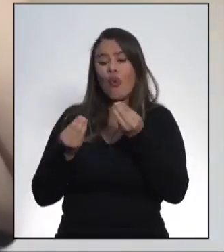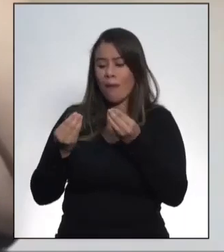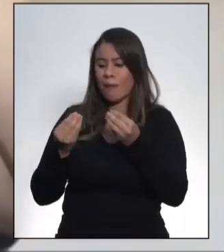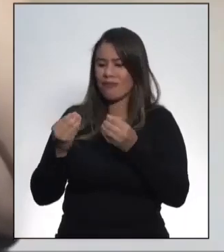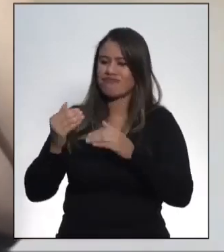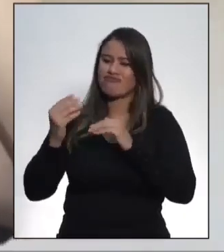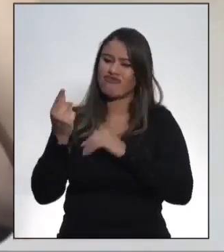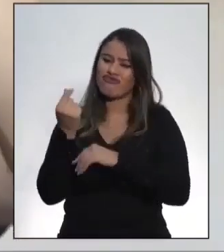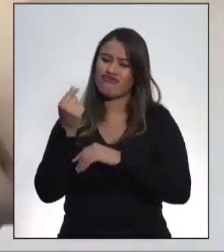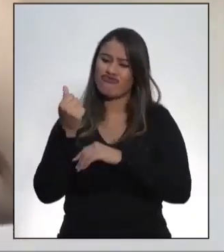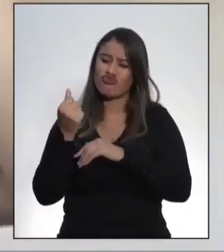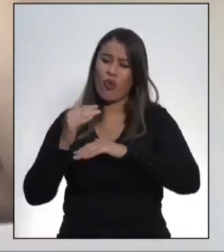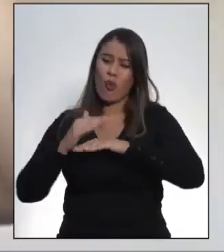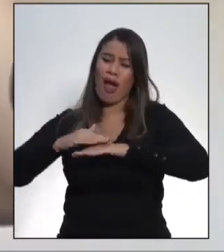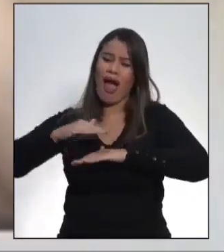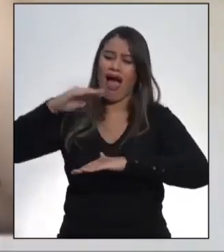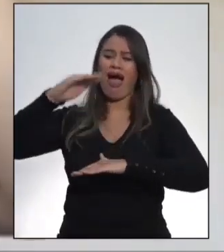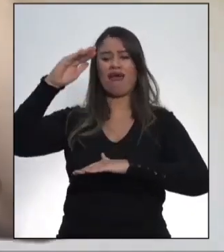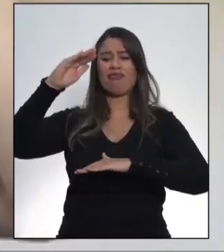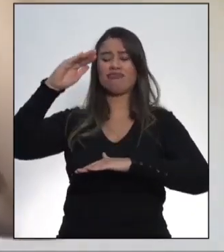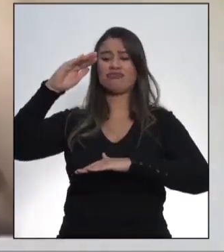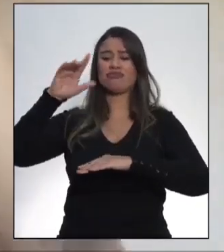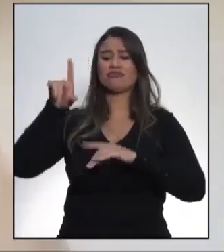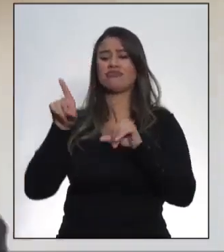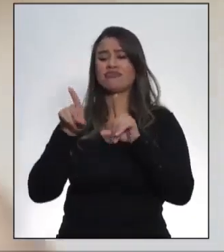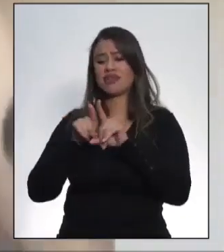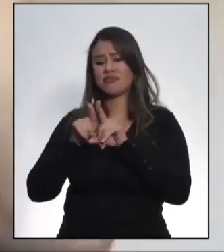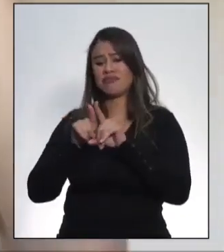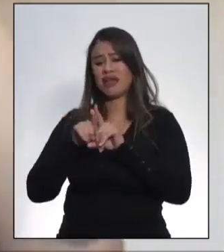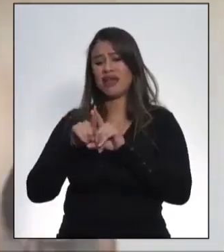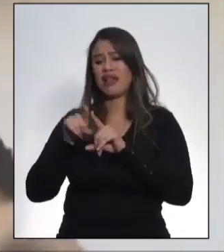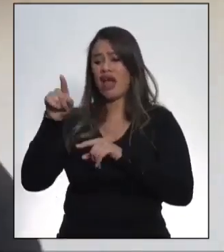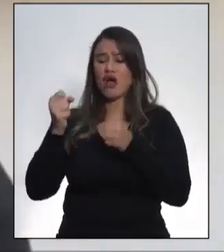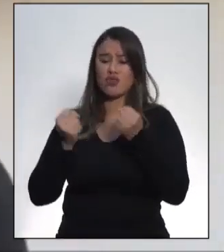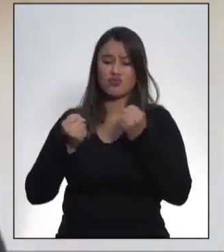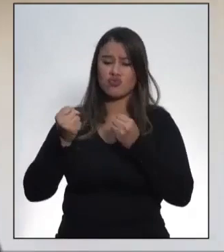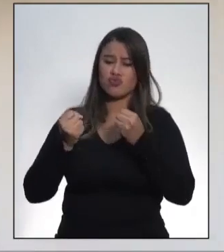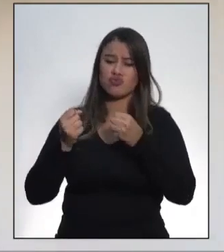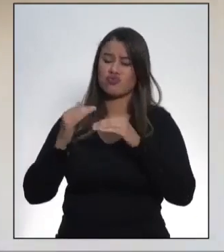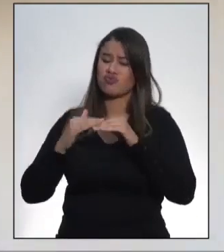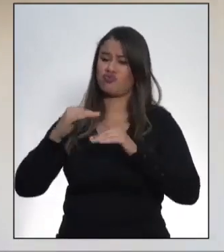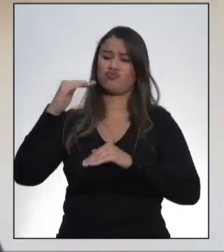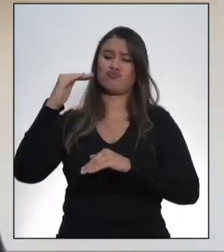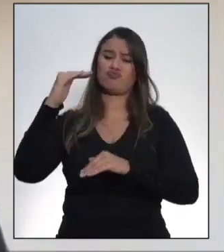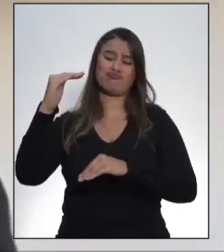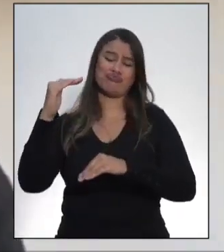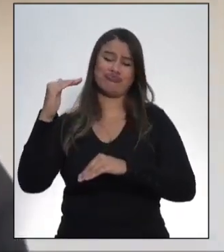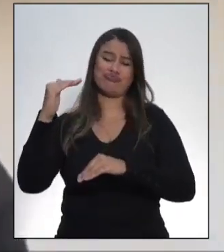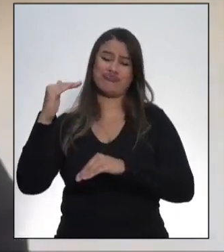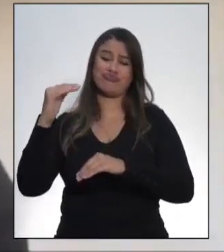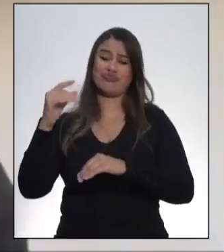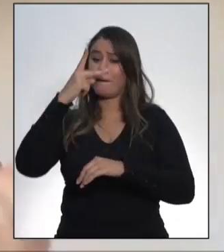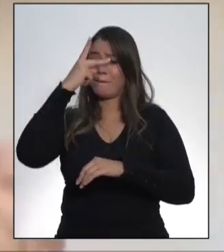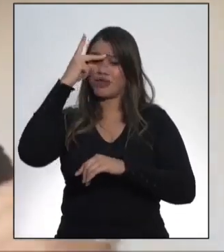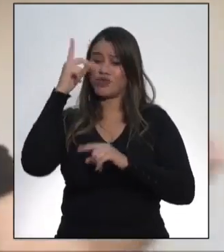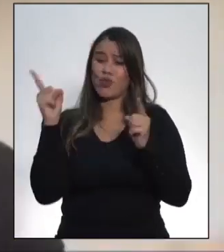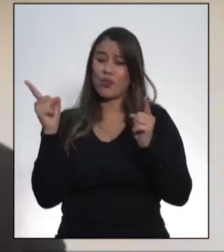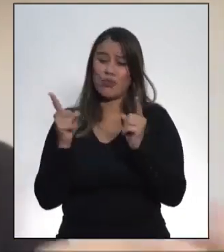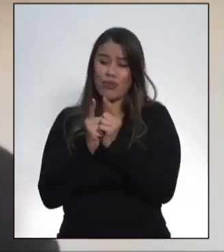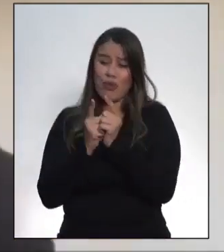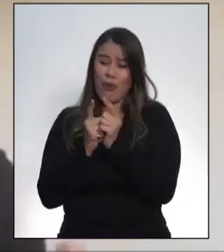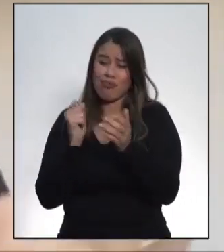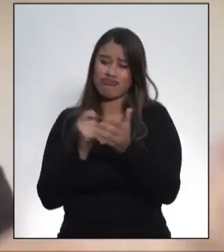você vai acabar com volume mais baixo vendendo por um preço alto para menos gente. E da mesma maneira que você tem que pensar no